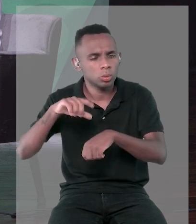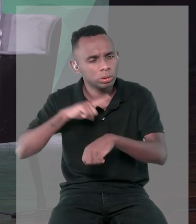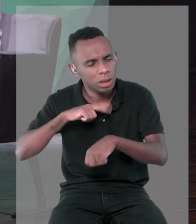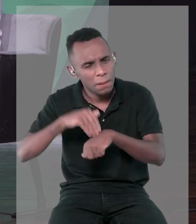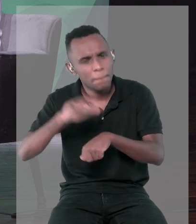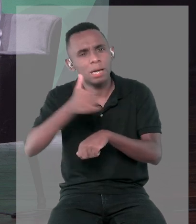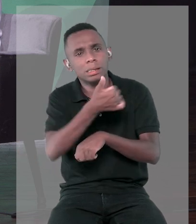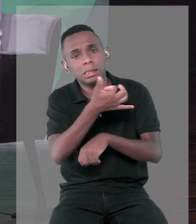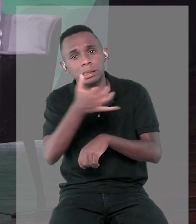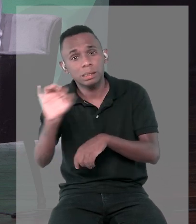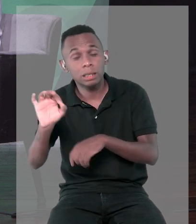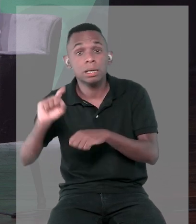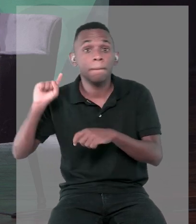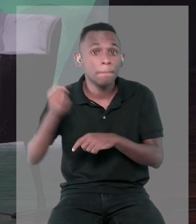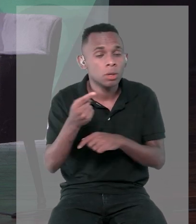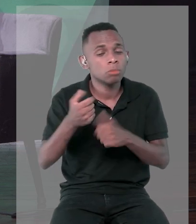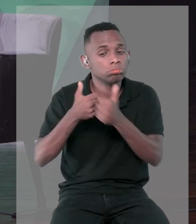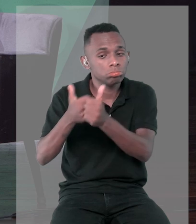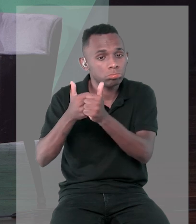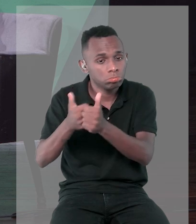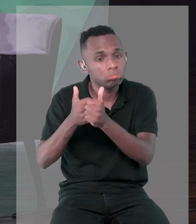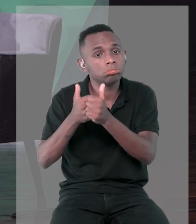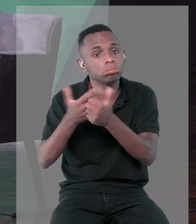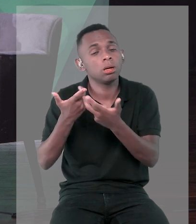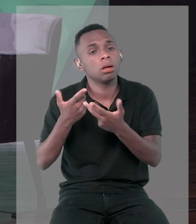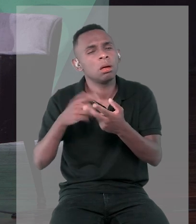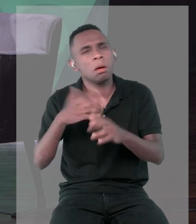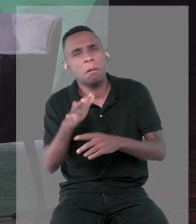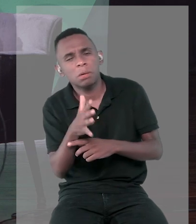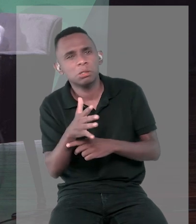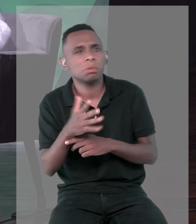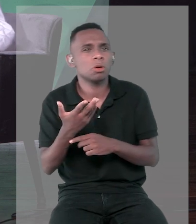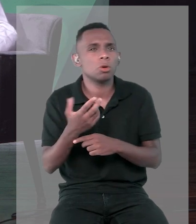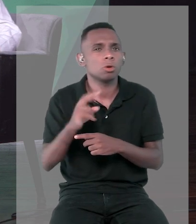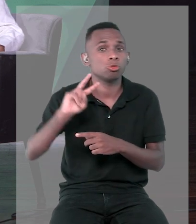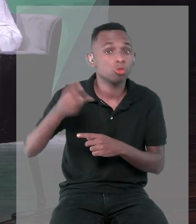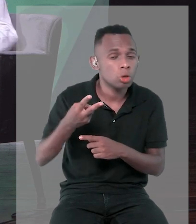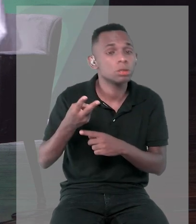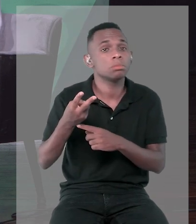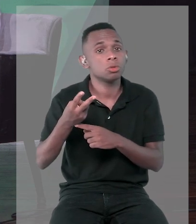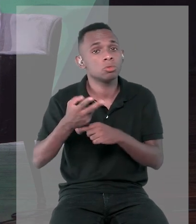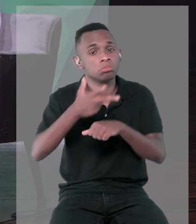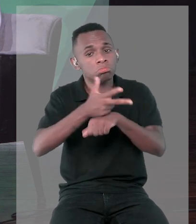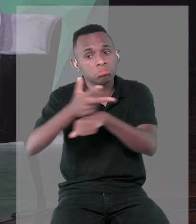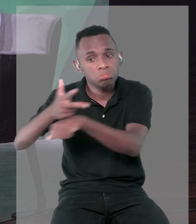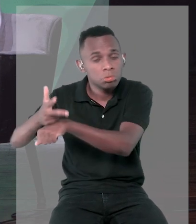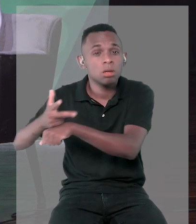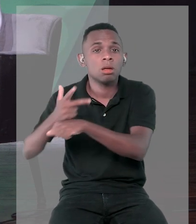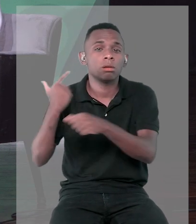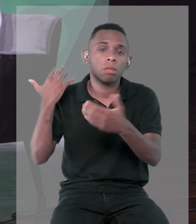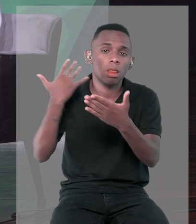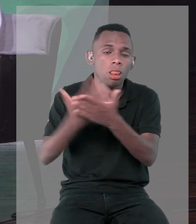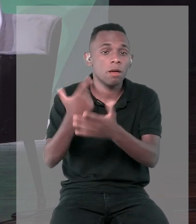de 110 mil seguidores e coisa de aproximadamente 2 mil vídeos nesses